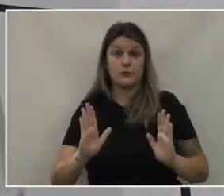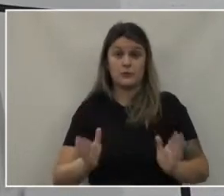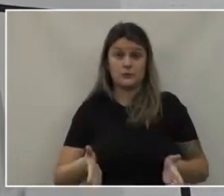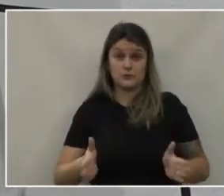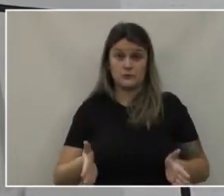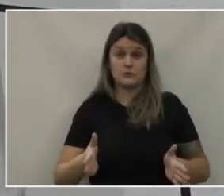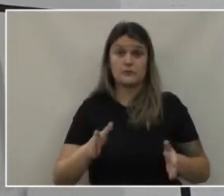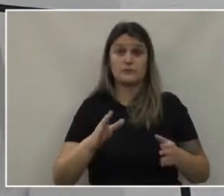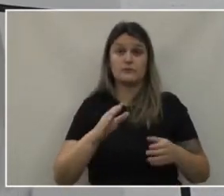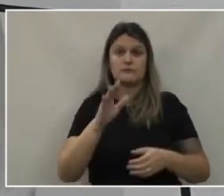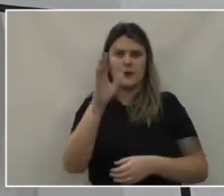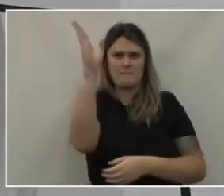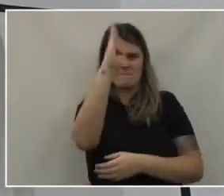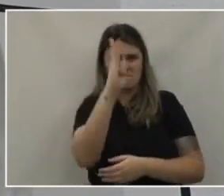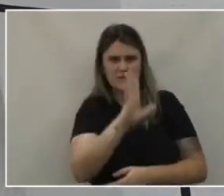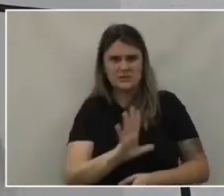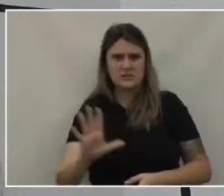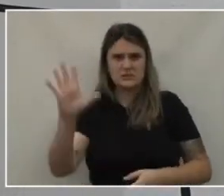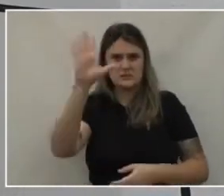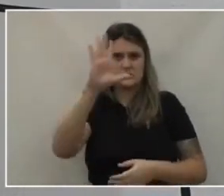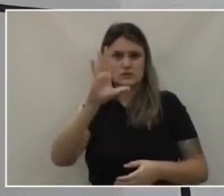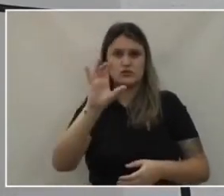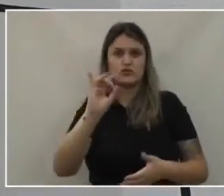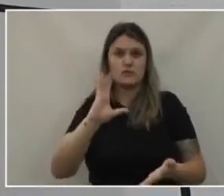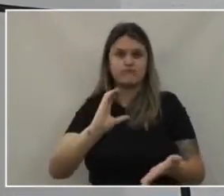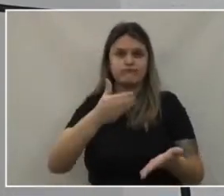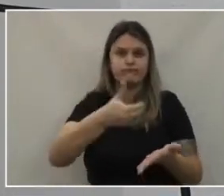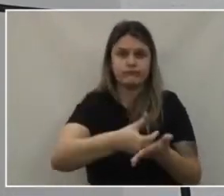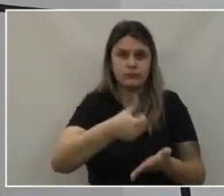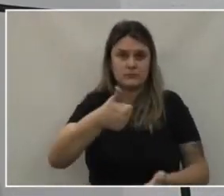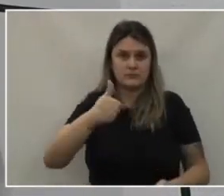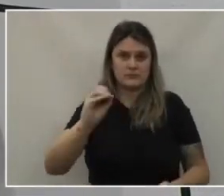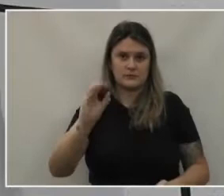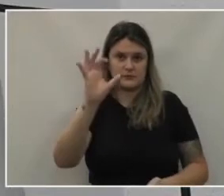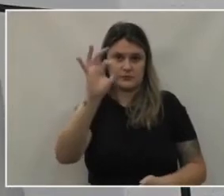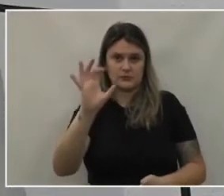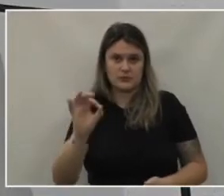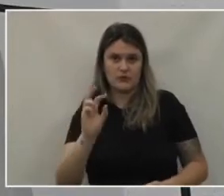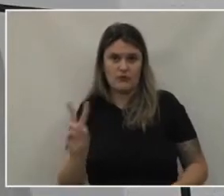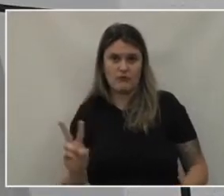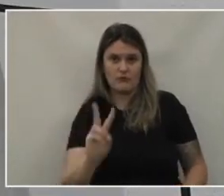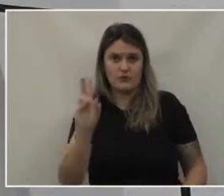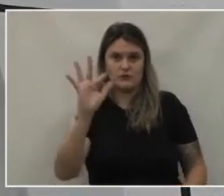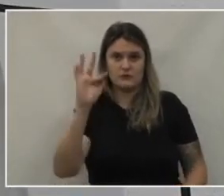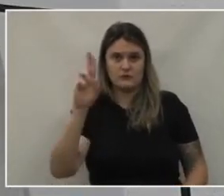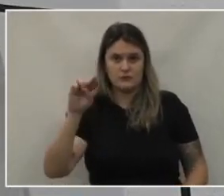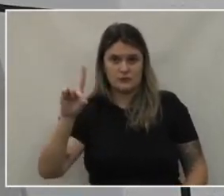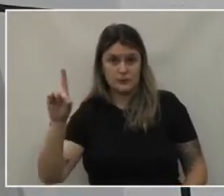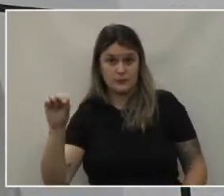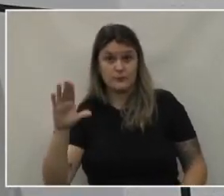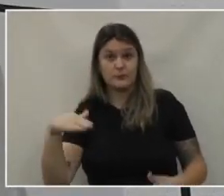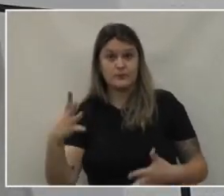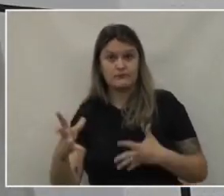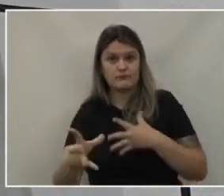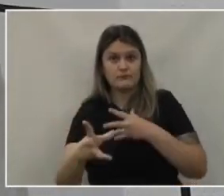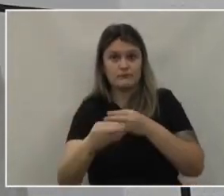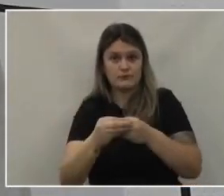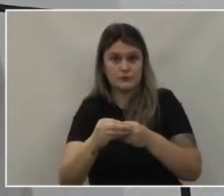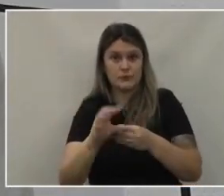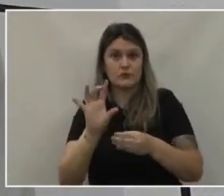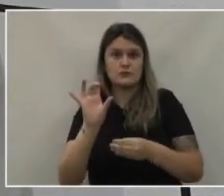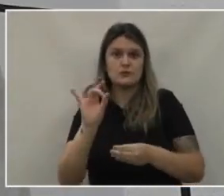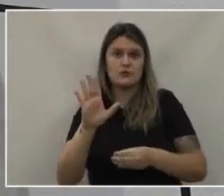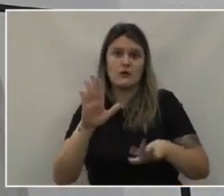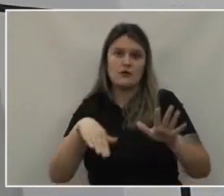Atualmente, a União tem se limitado a 10% do valor do fundo, sendo que a complementação atinge